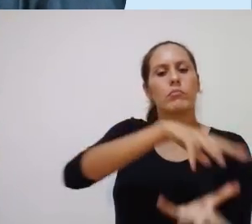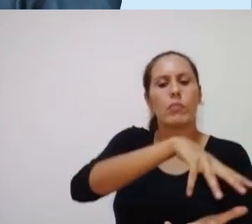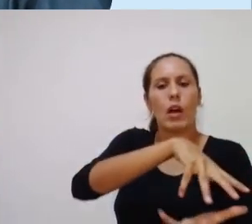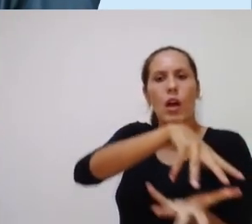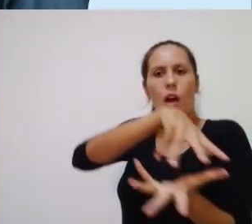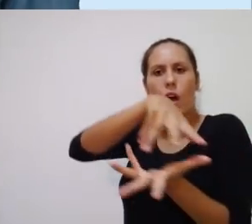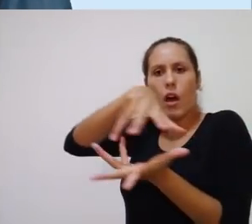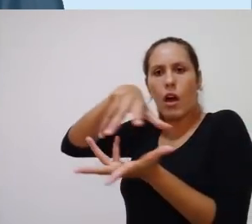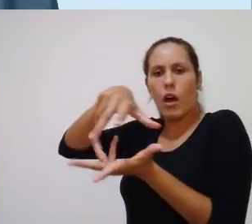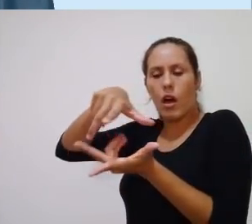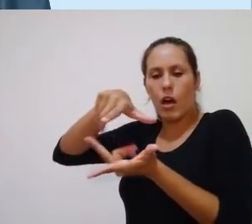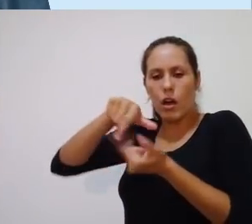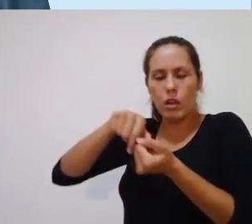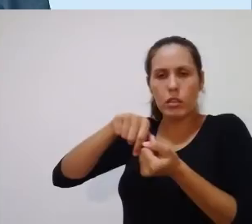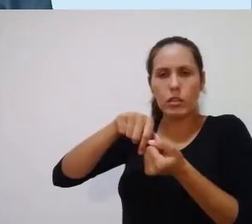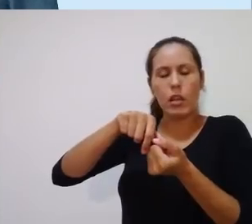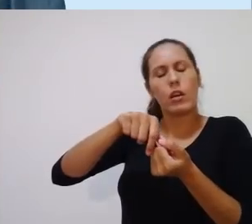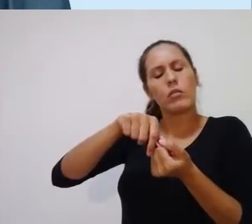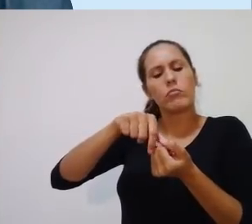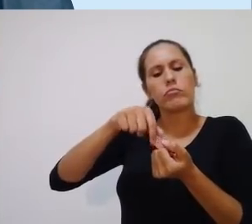básica, Certo. porque ele vai